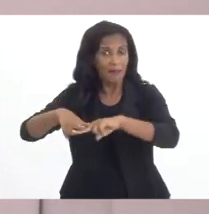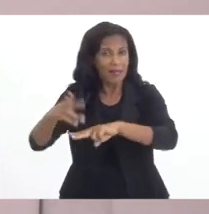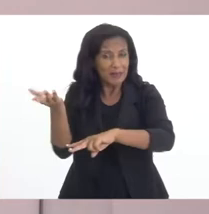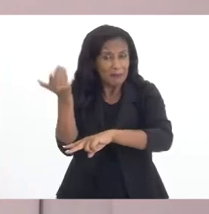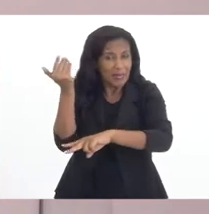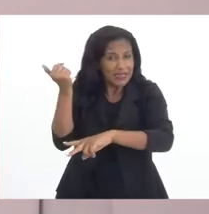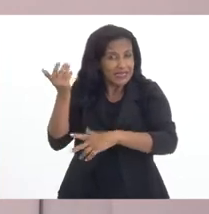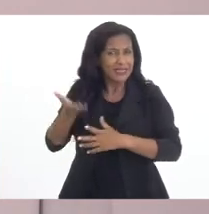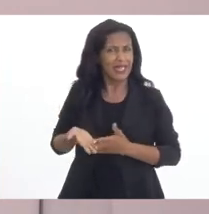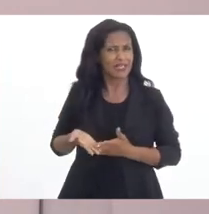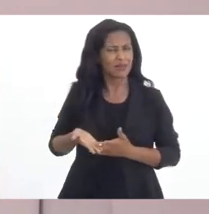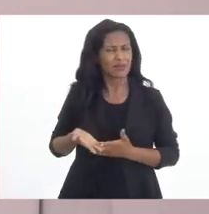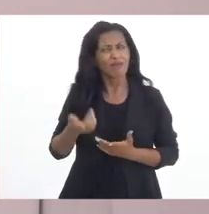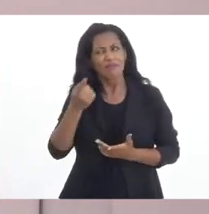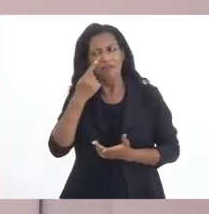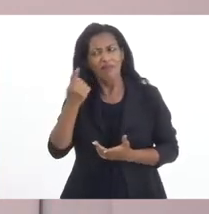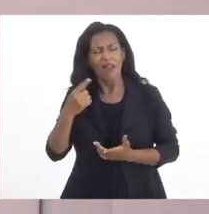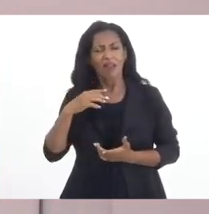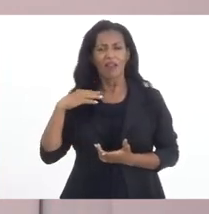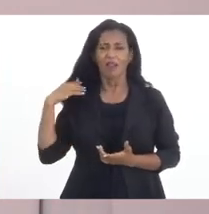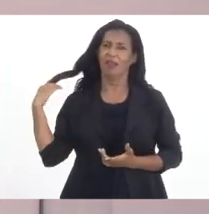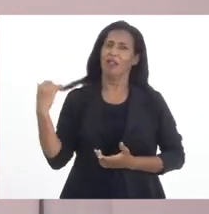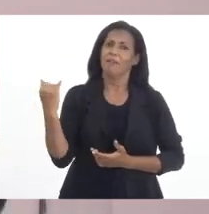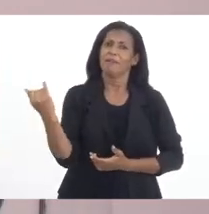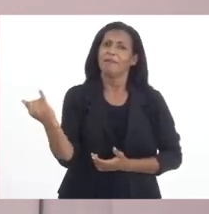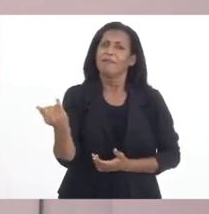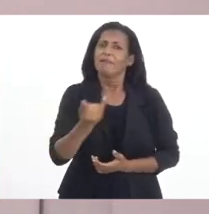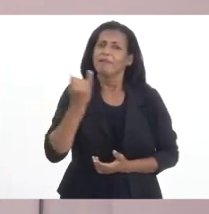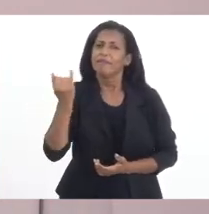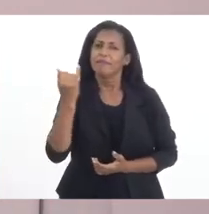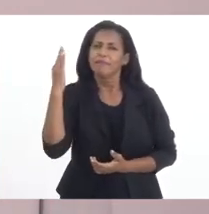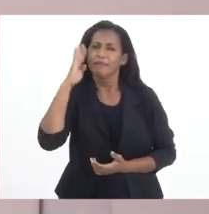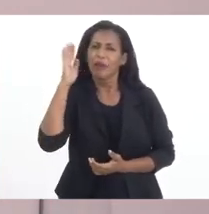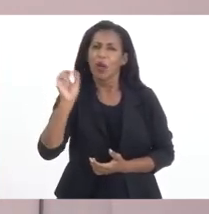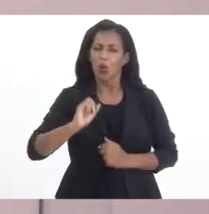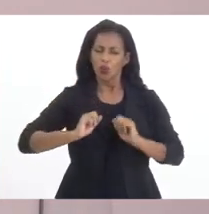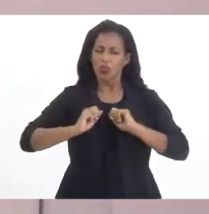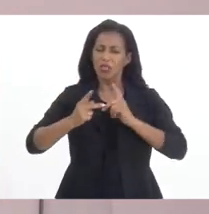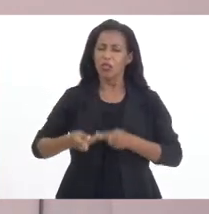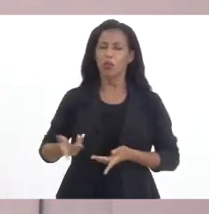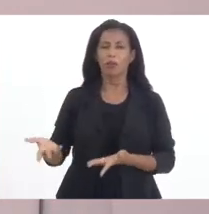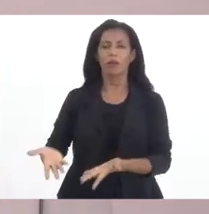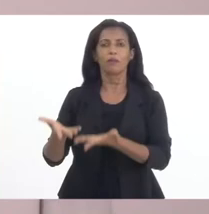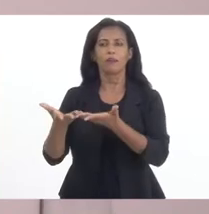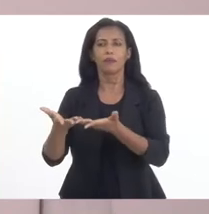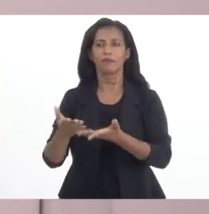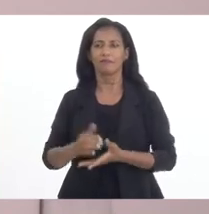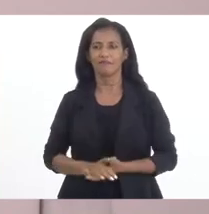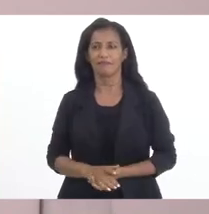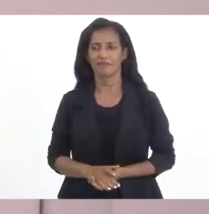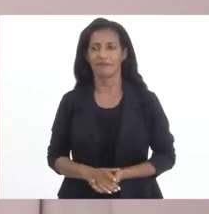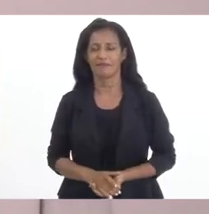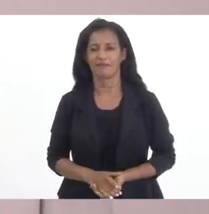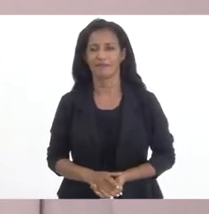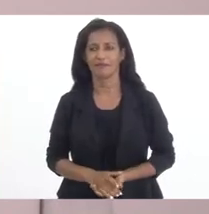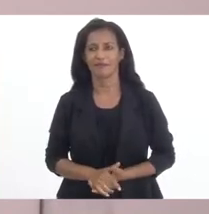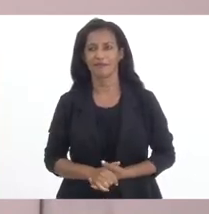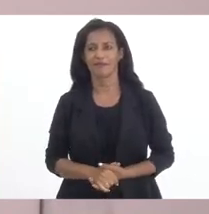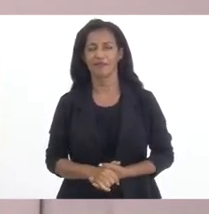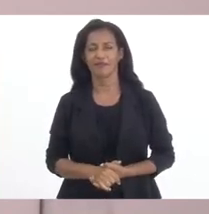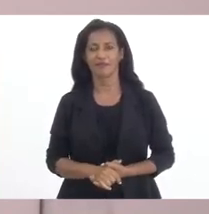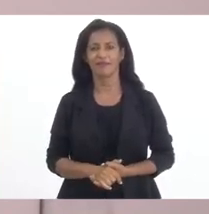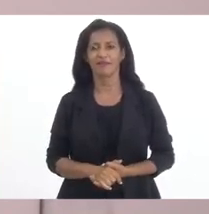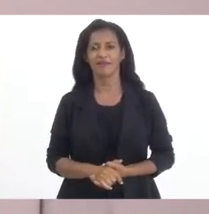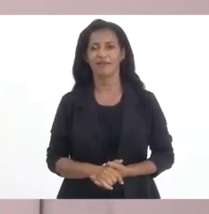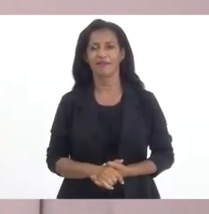que... Isso é uma coisa mais fundamental, né? O ser humano, mais que o mais ser humano precisa é a oportunidade. Deputado, não é o tempo, deputado. Não. Vossa Excelência